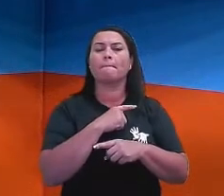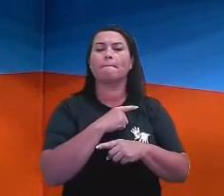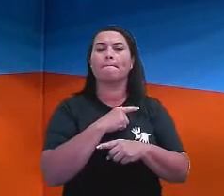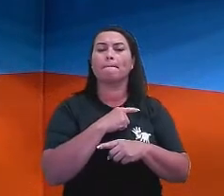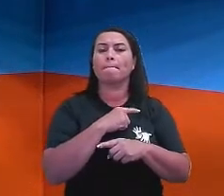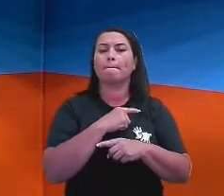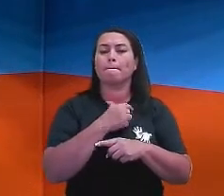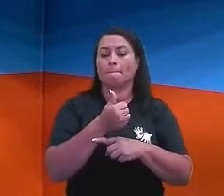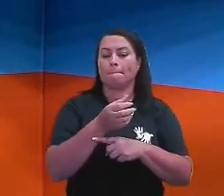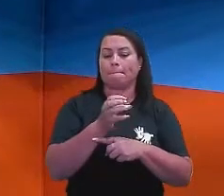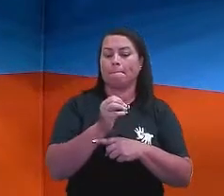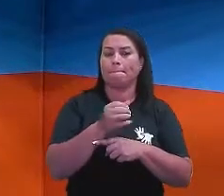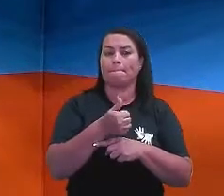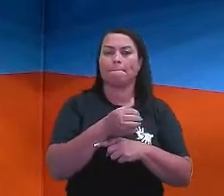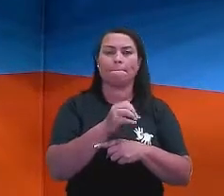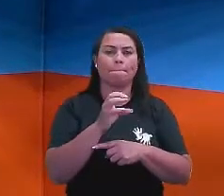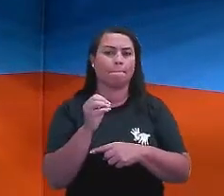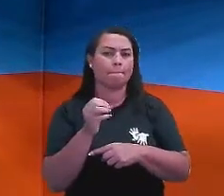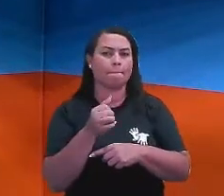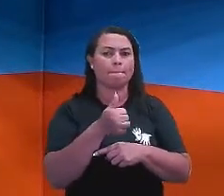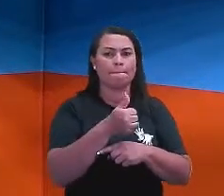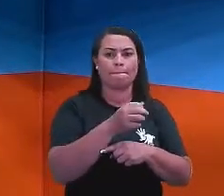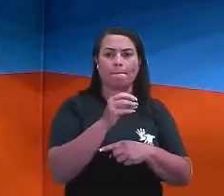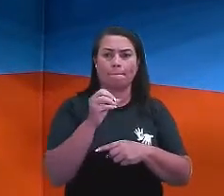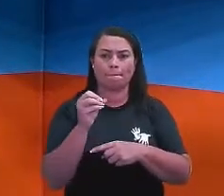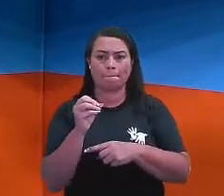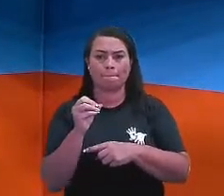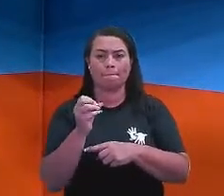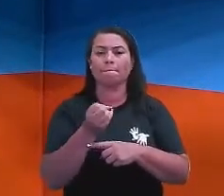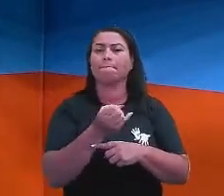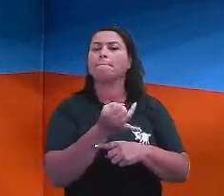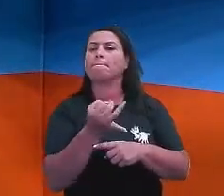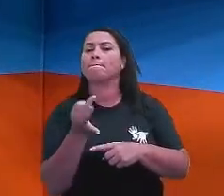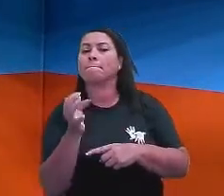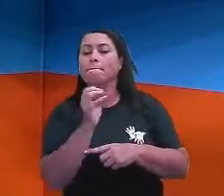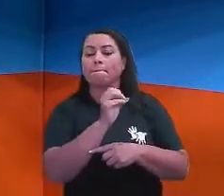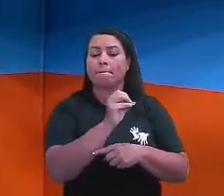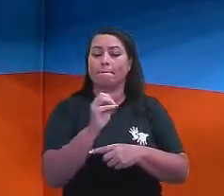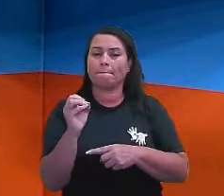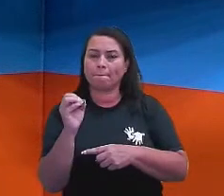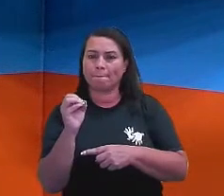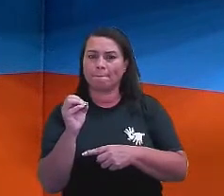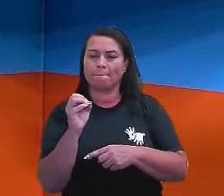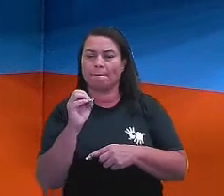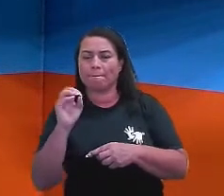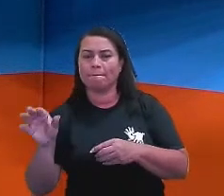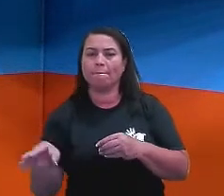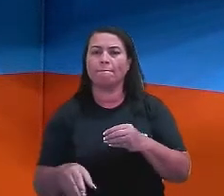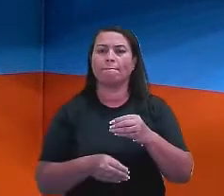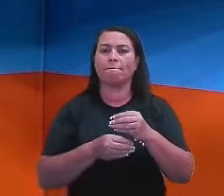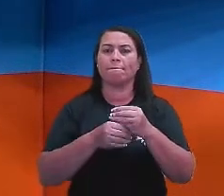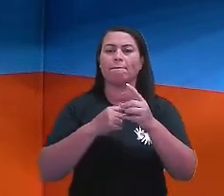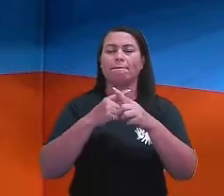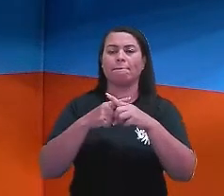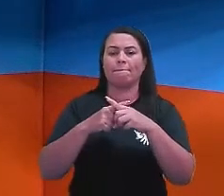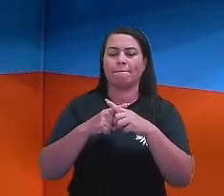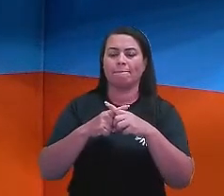base 10, 100, 1000, eu conto a quantidade de zeros e acrescento no número que está sendo multiplicado a